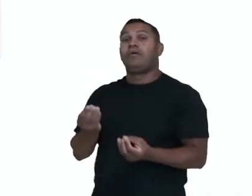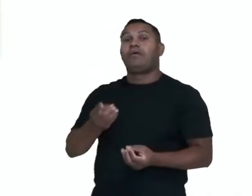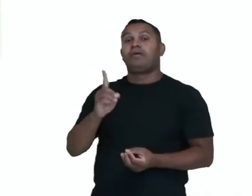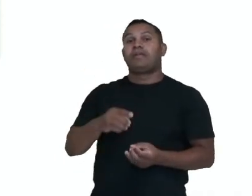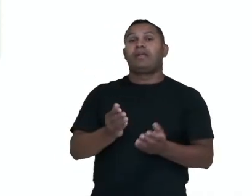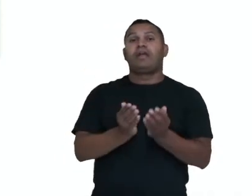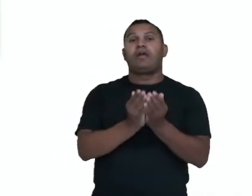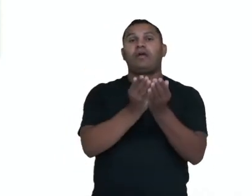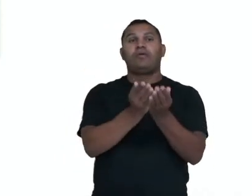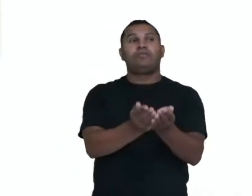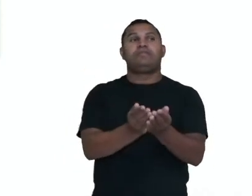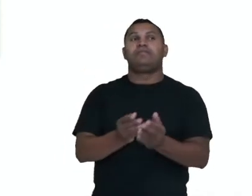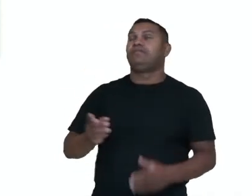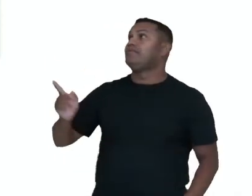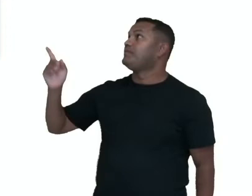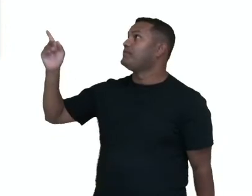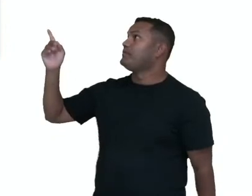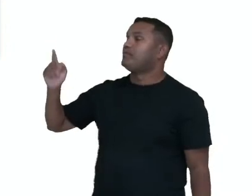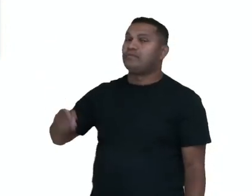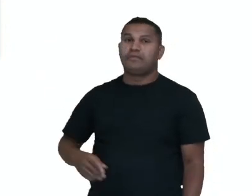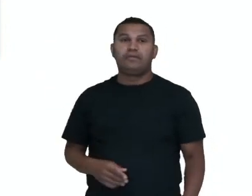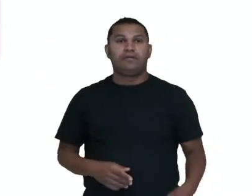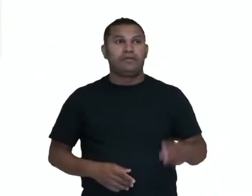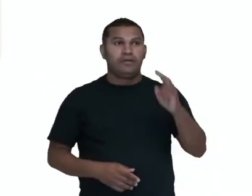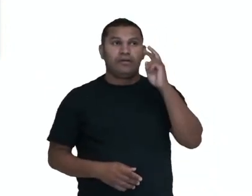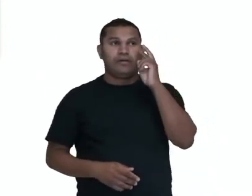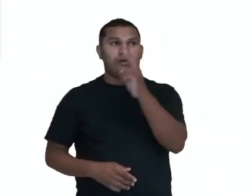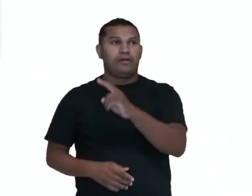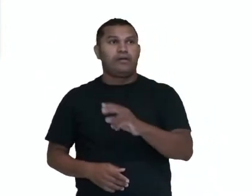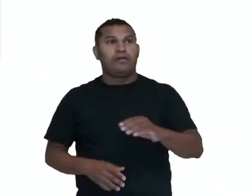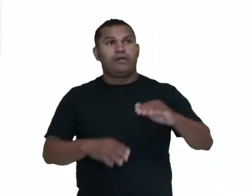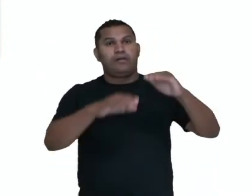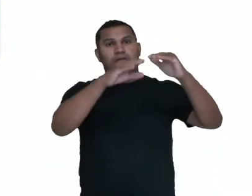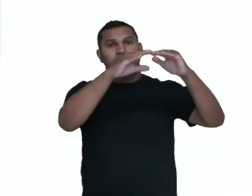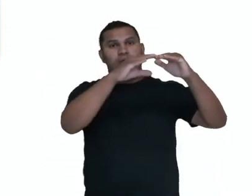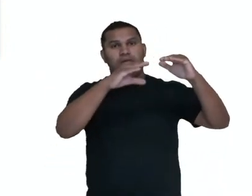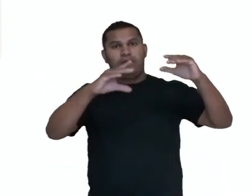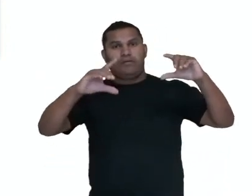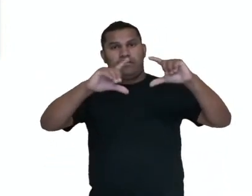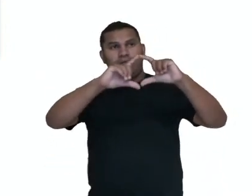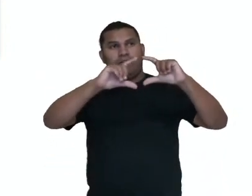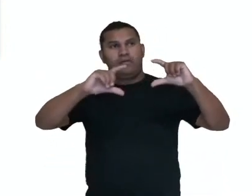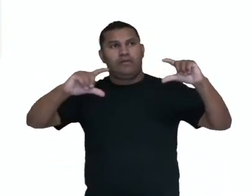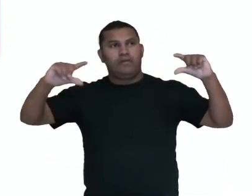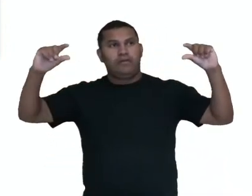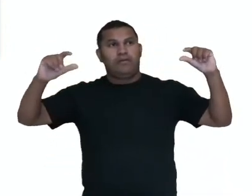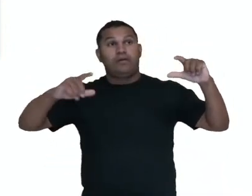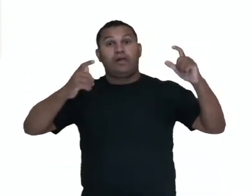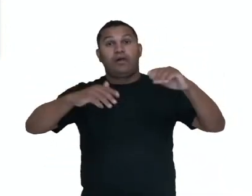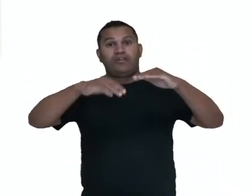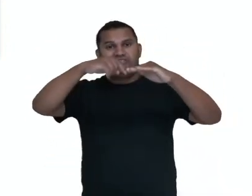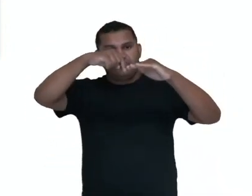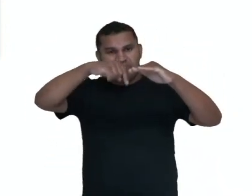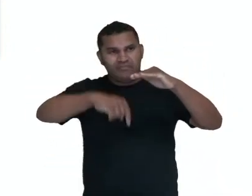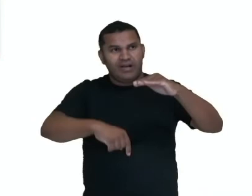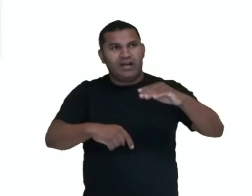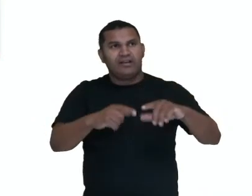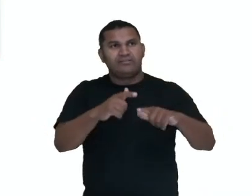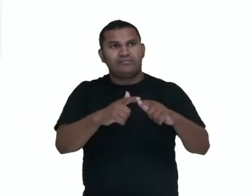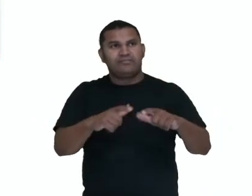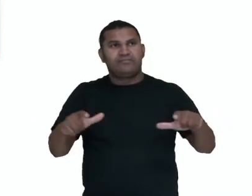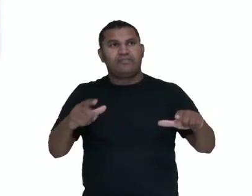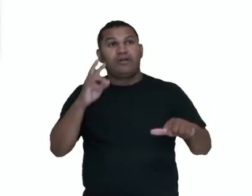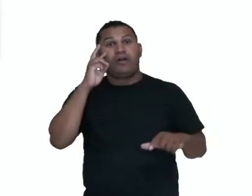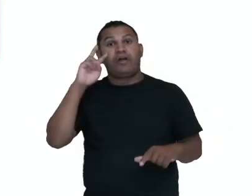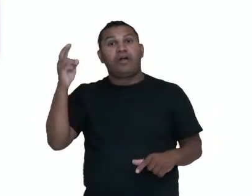um navio tumbeiro, né? Então os africanos vinham aqui, ó, onde eram colocadas as cargas, não é? Então vinham